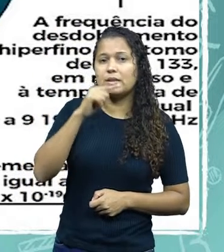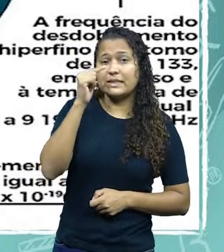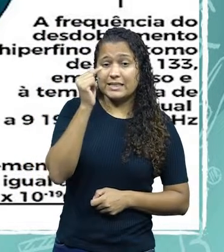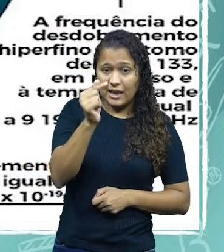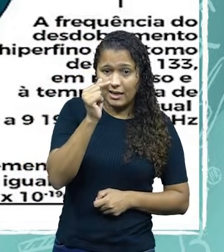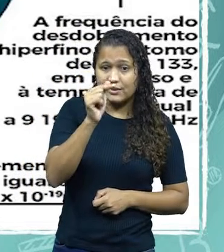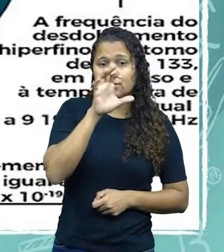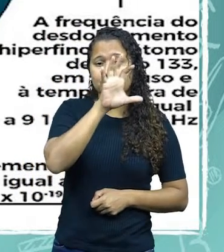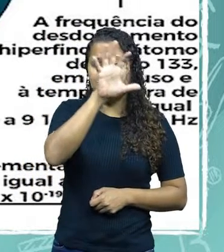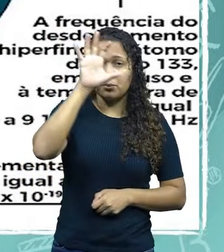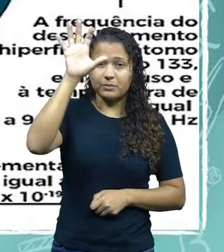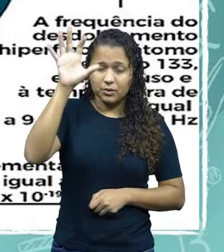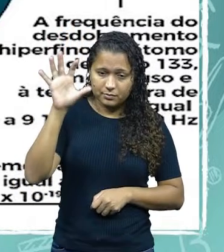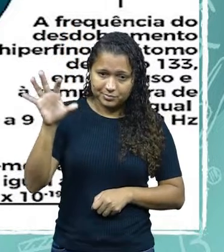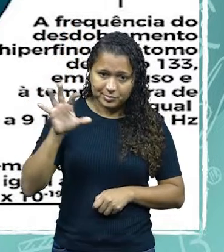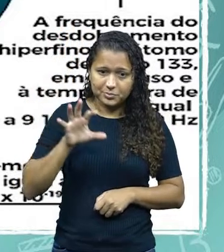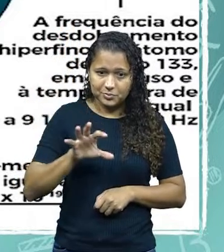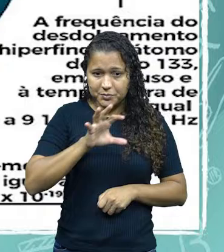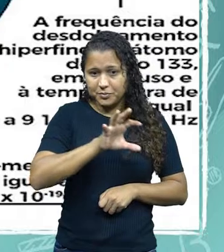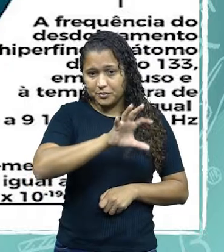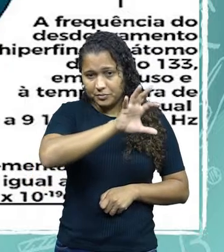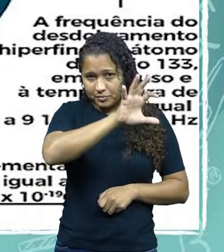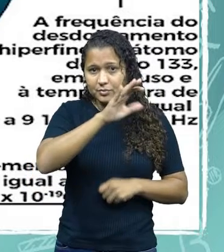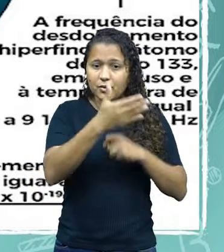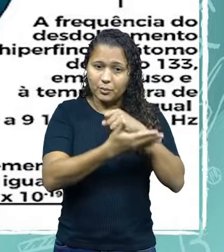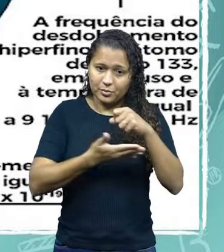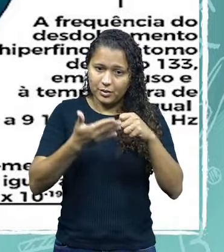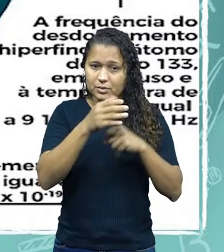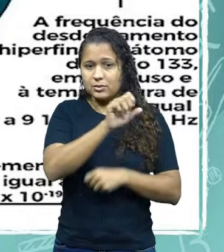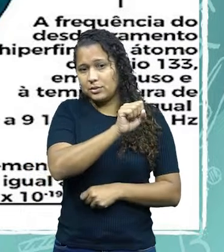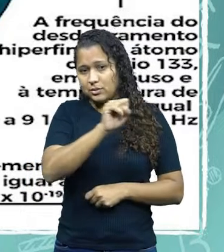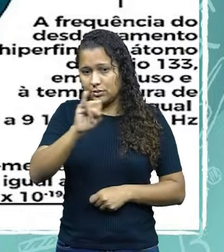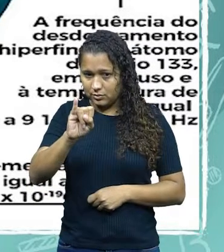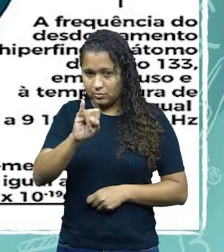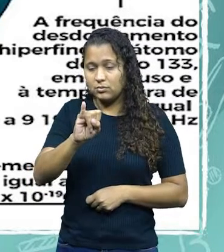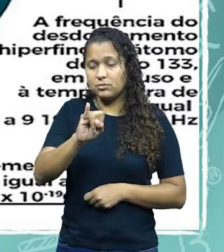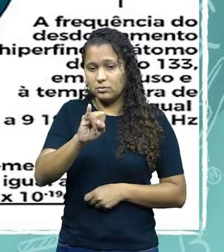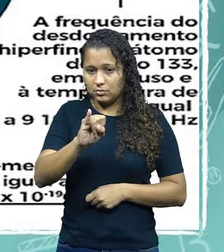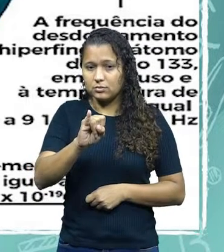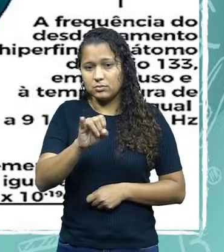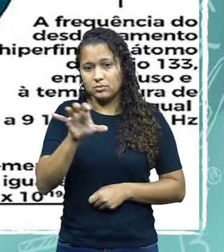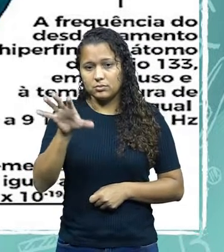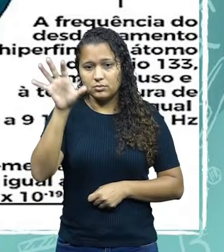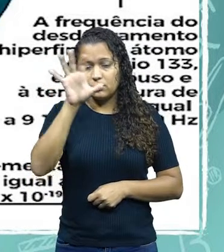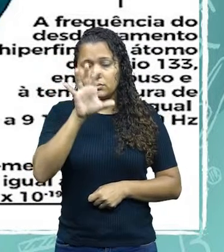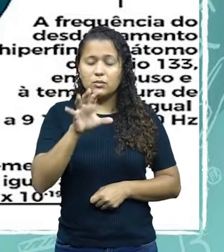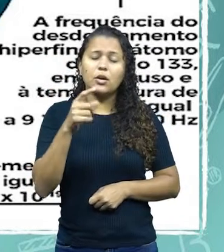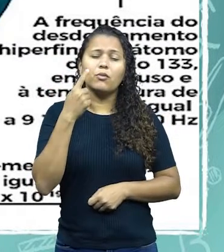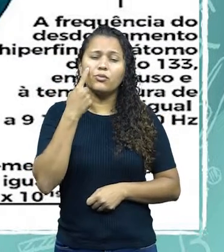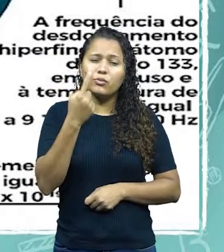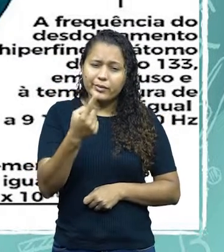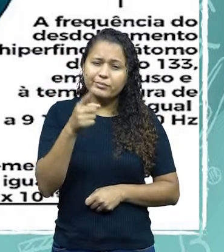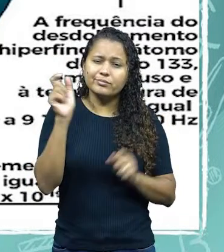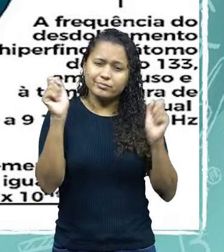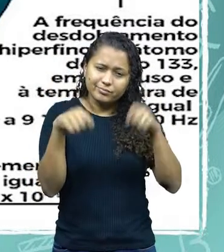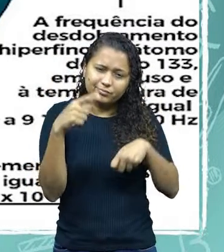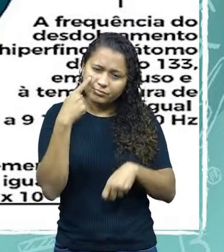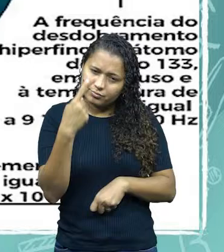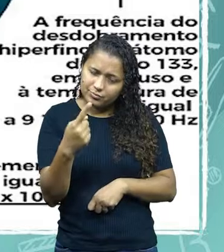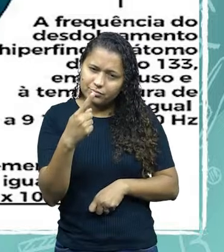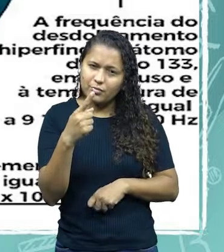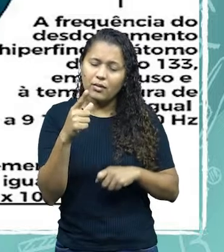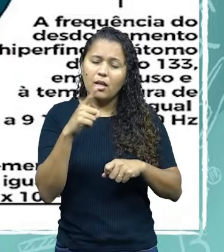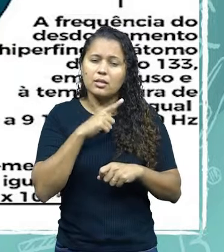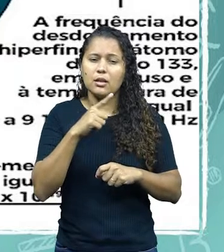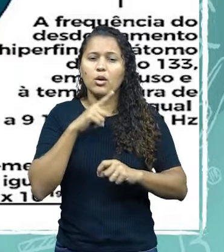sete unidades básicas do SI, do nosso Sistema Internacional de Medida. Como vocês podem ver, aqui